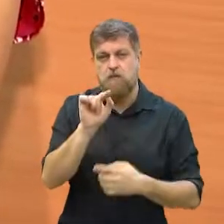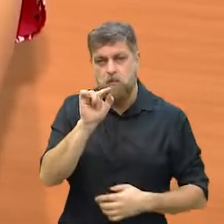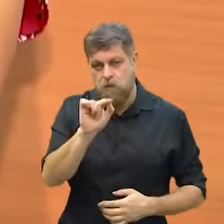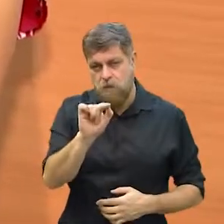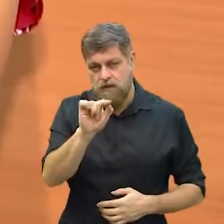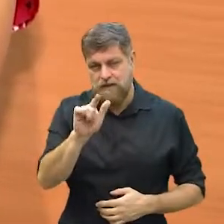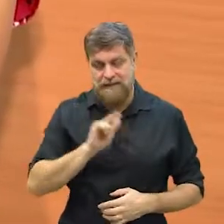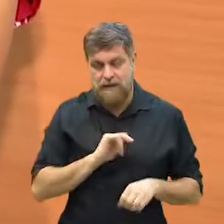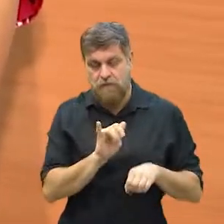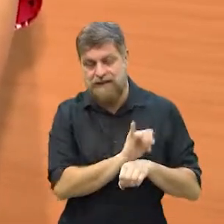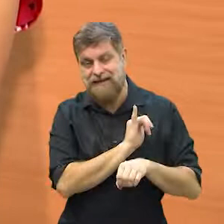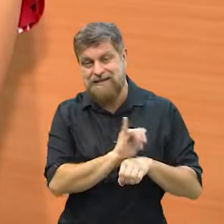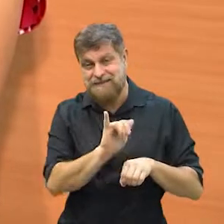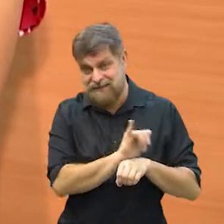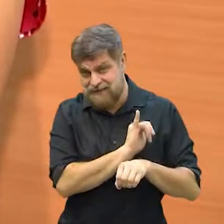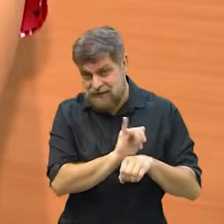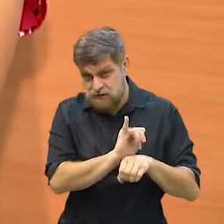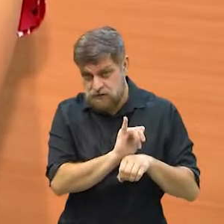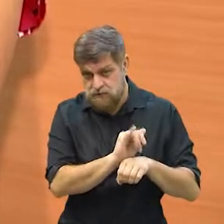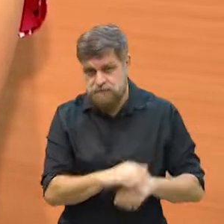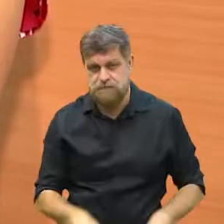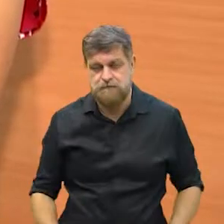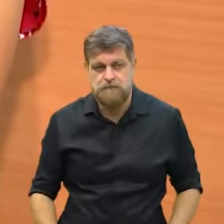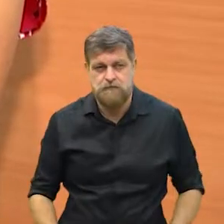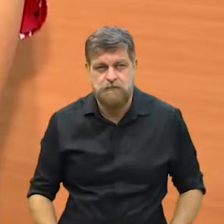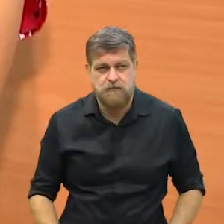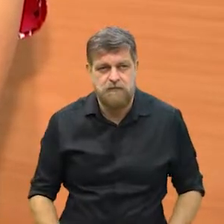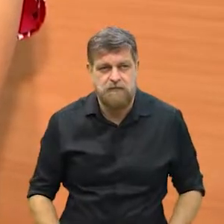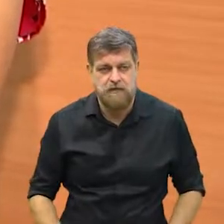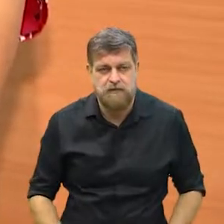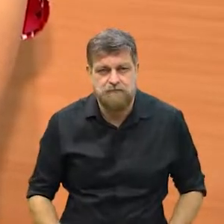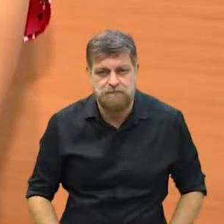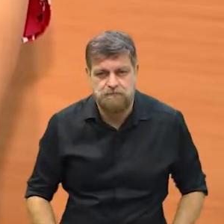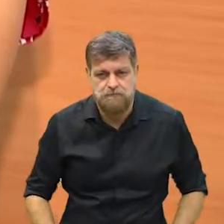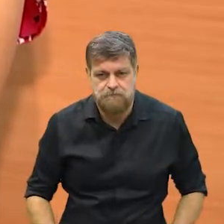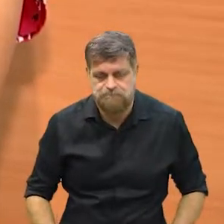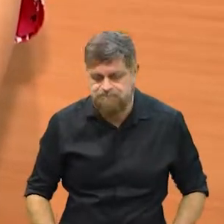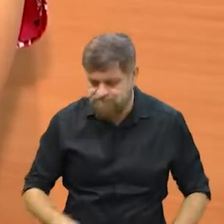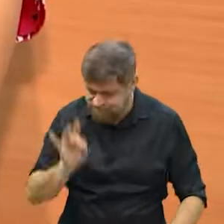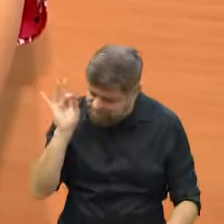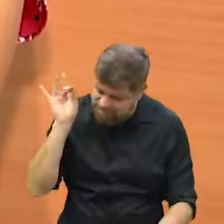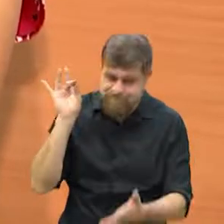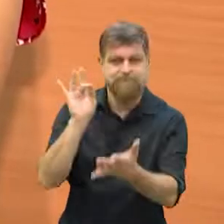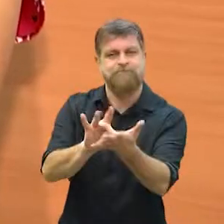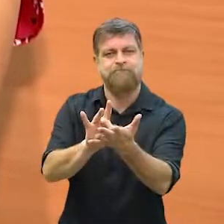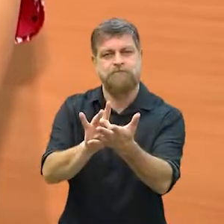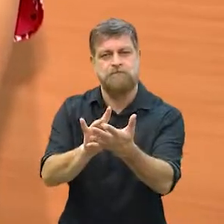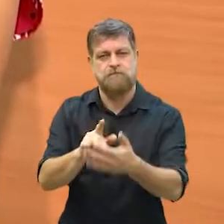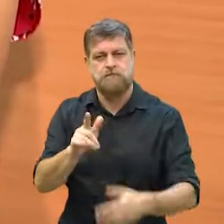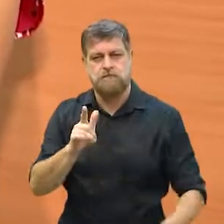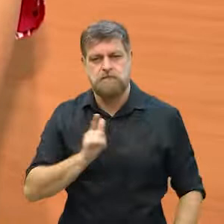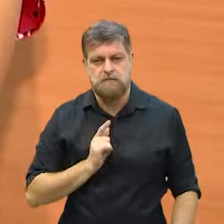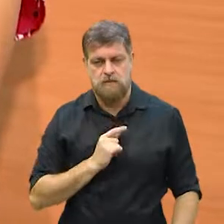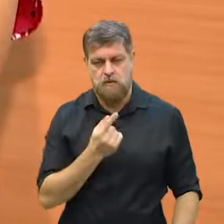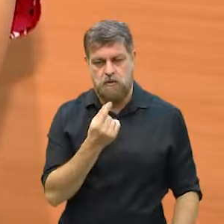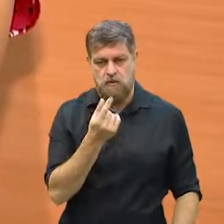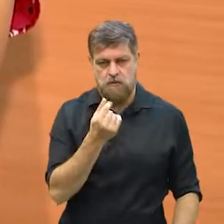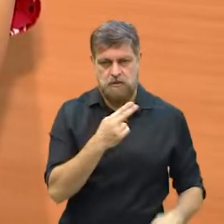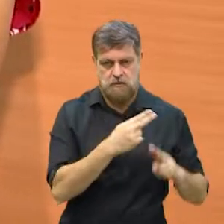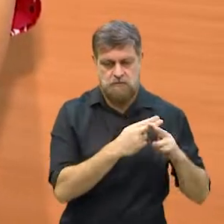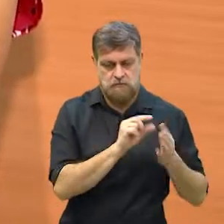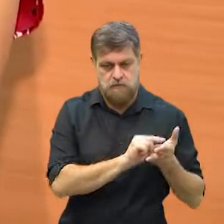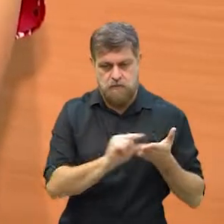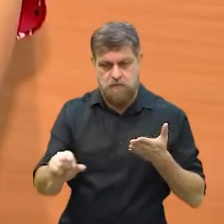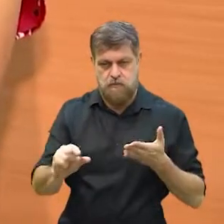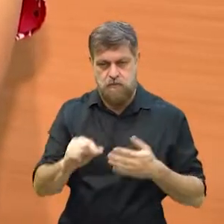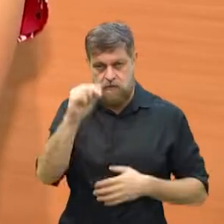sentido de ser uma estratégia, digamos assim, certeira, né? Quer dizer, o auxílio emergencial